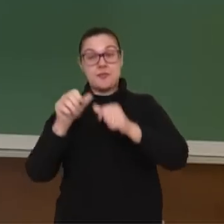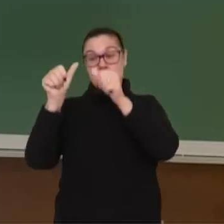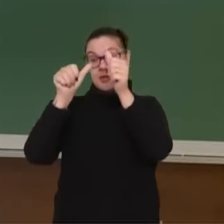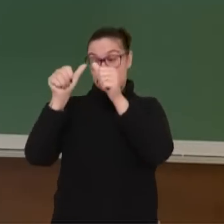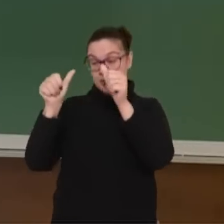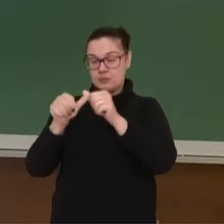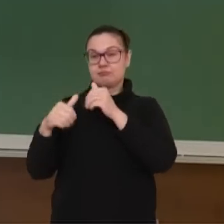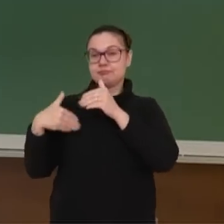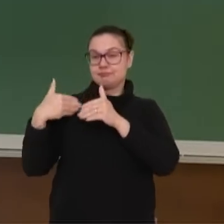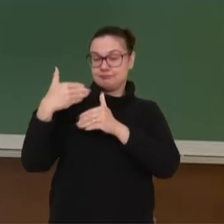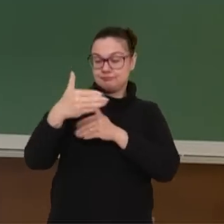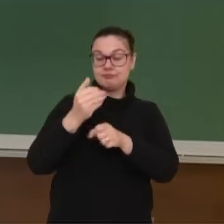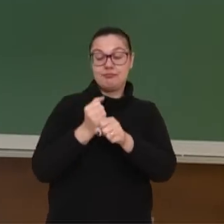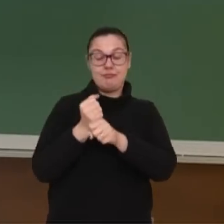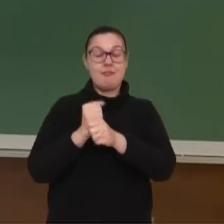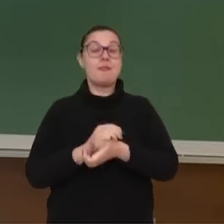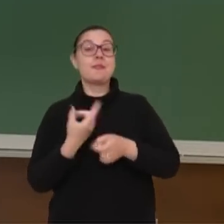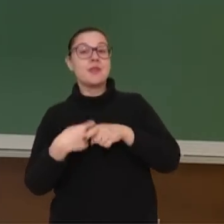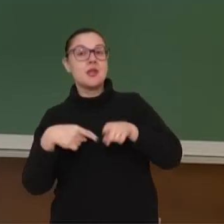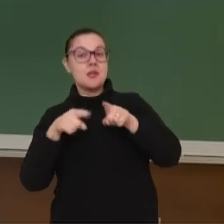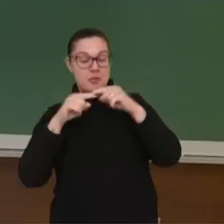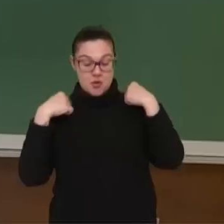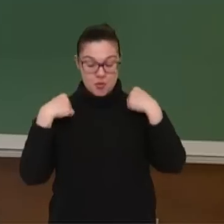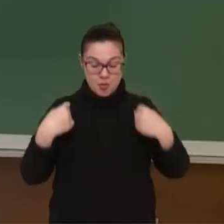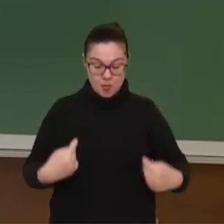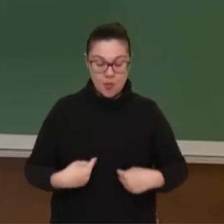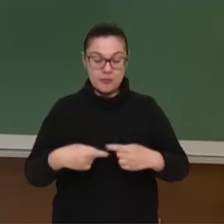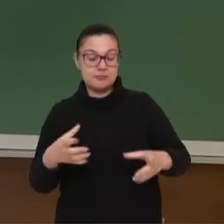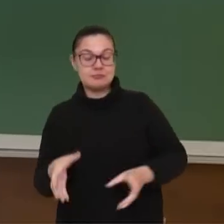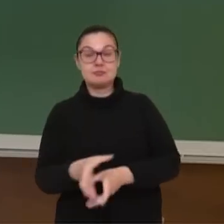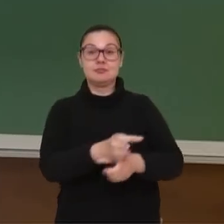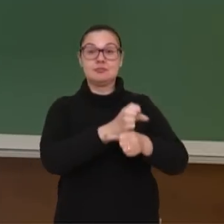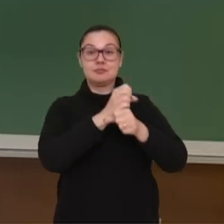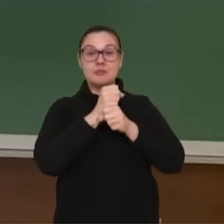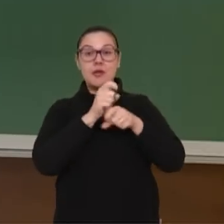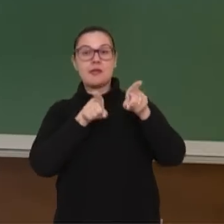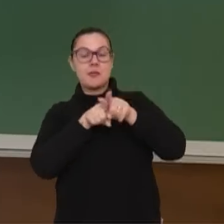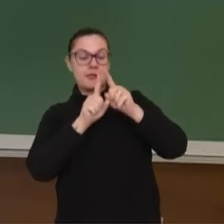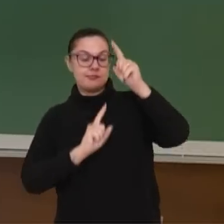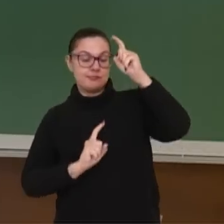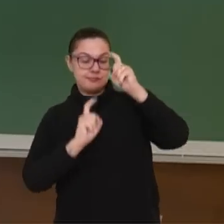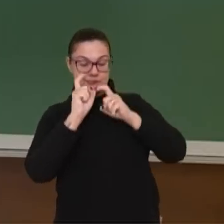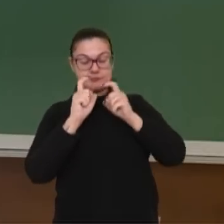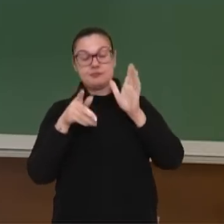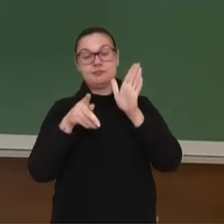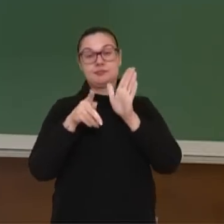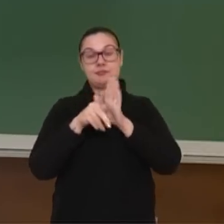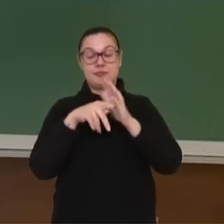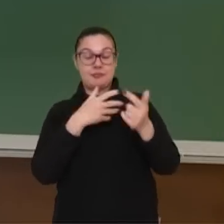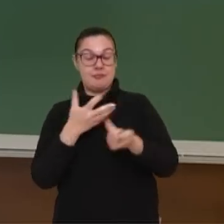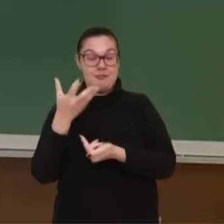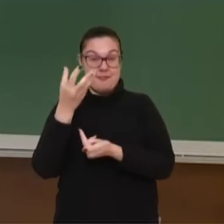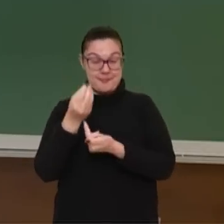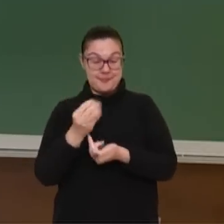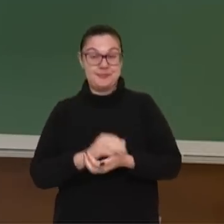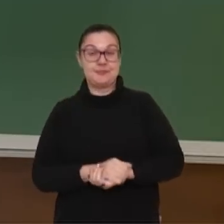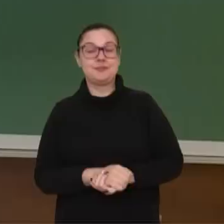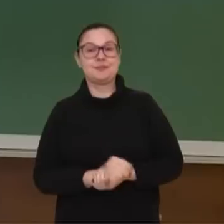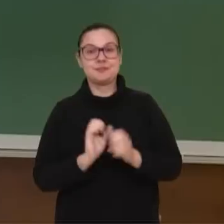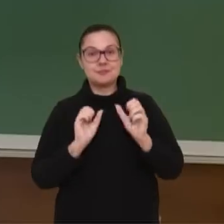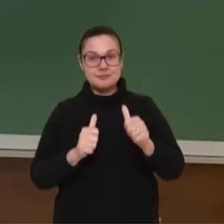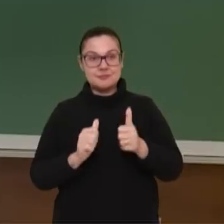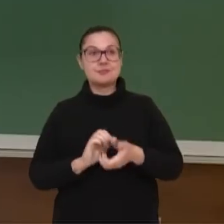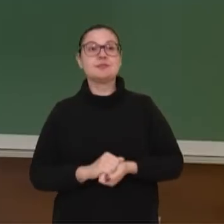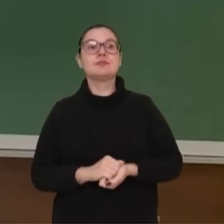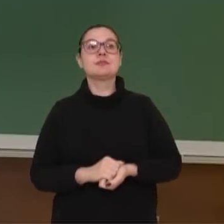do tempo e o corpo como suporte e materialidade expressiva para a arte,